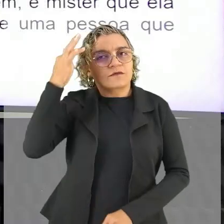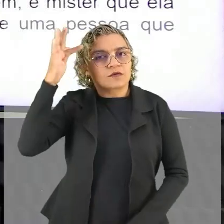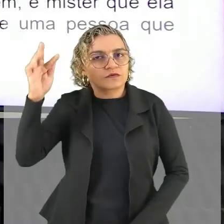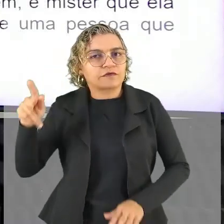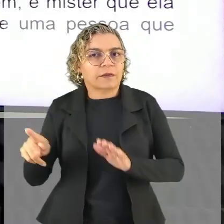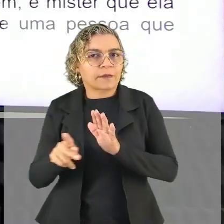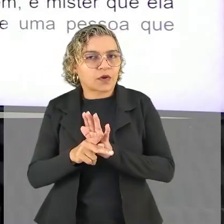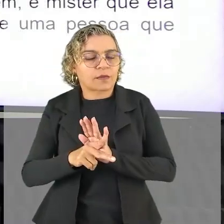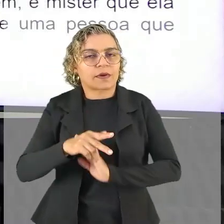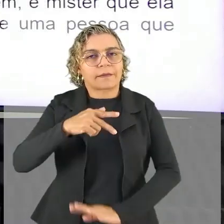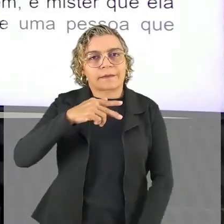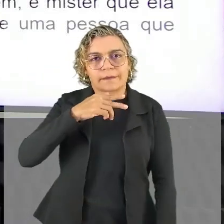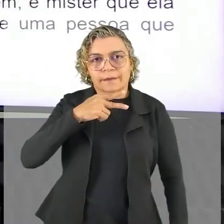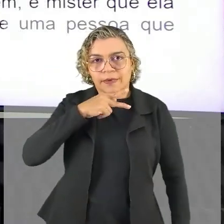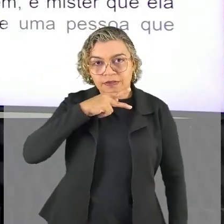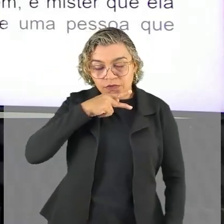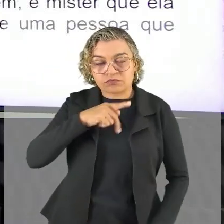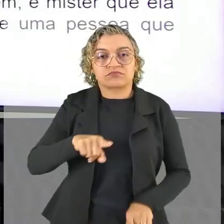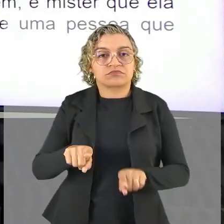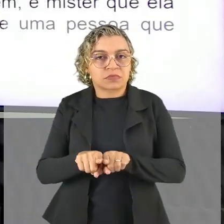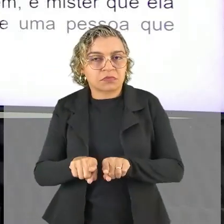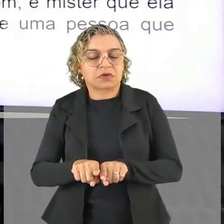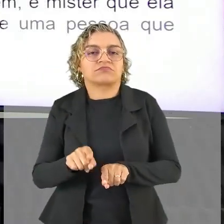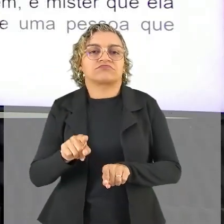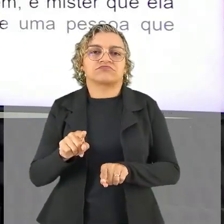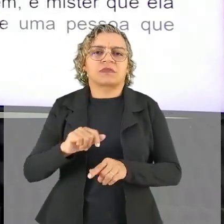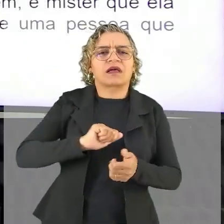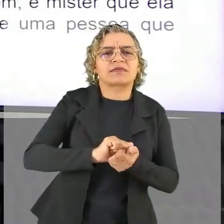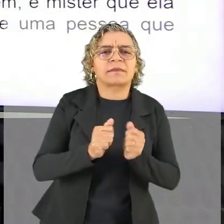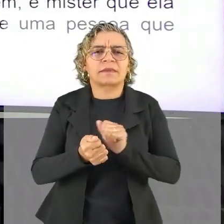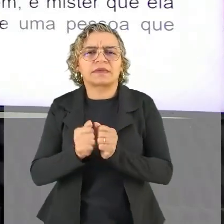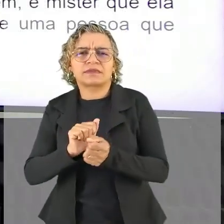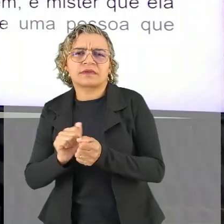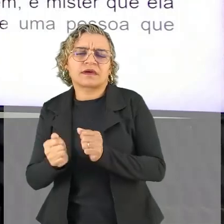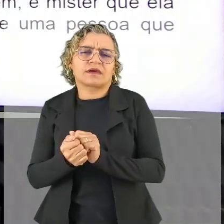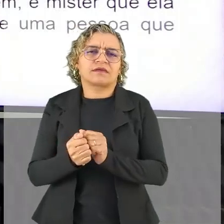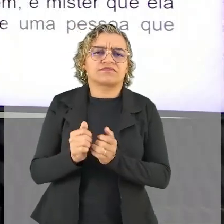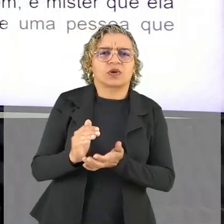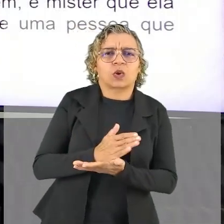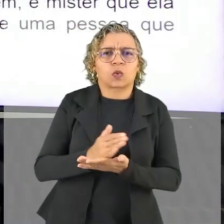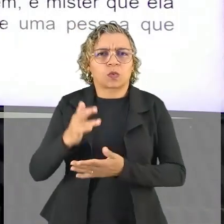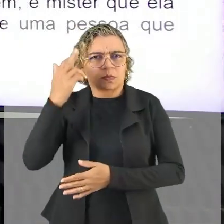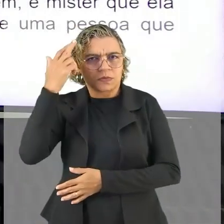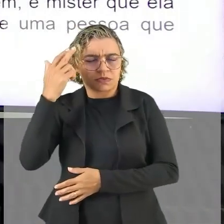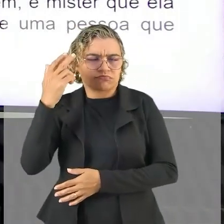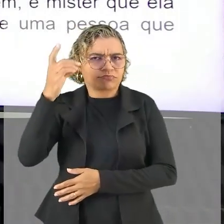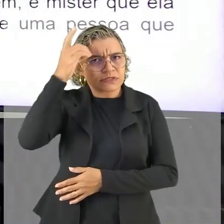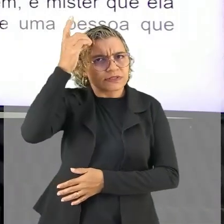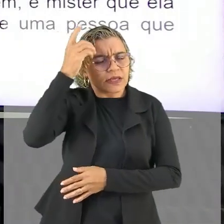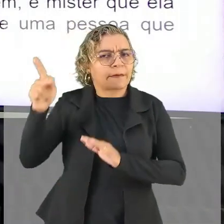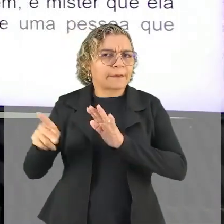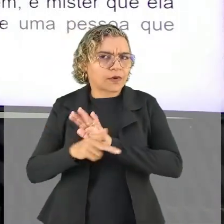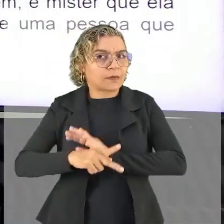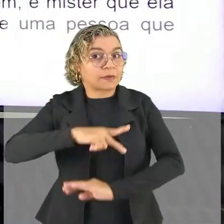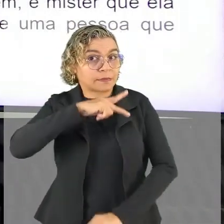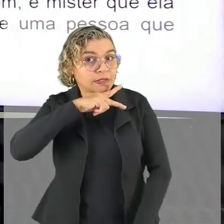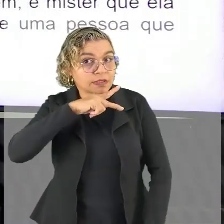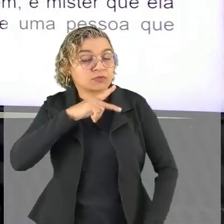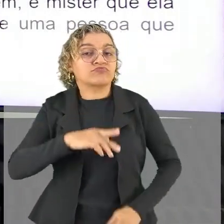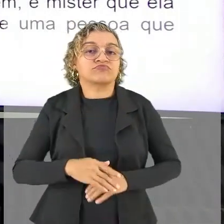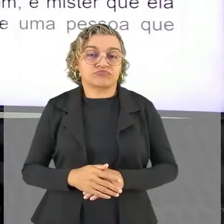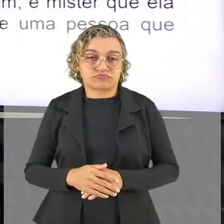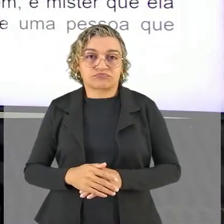filosofia neoplatônica, onde ele vai meio que adaptar algumas ideias do Platão, né, para